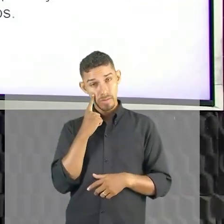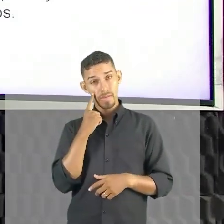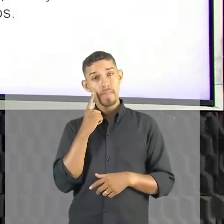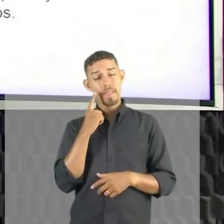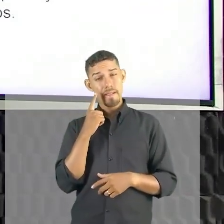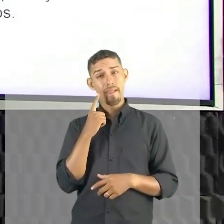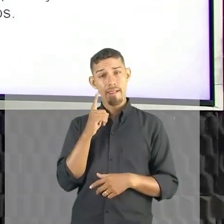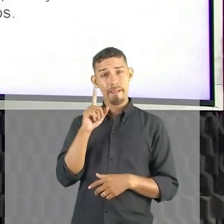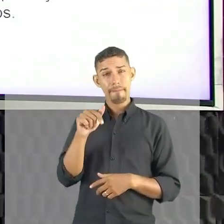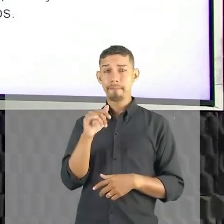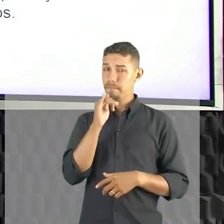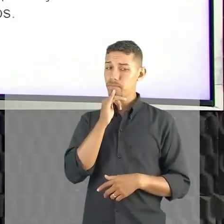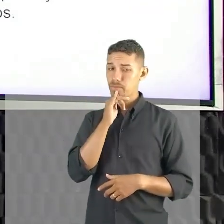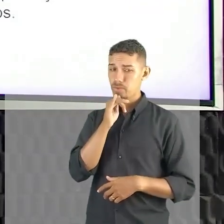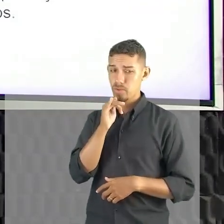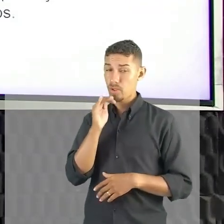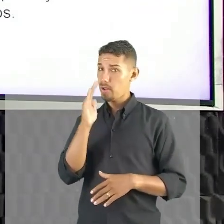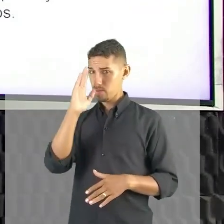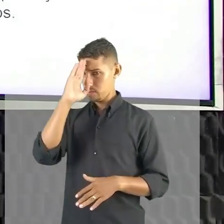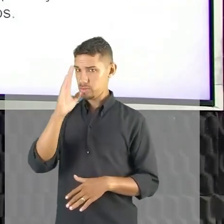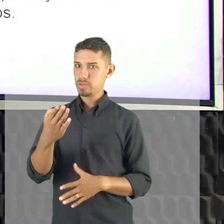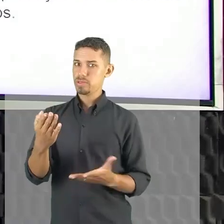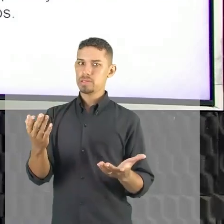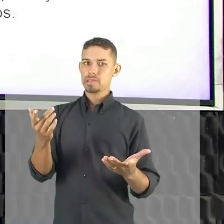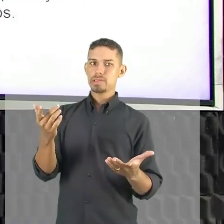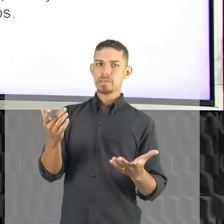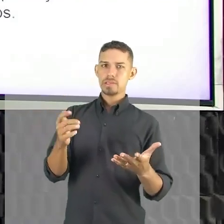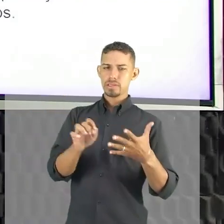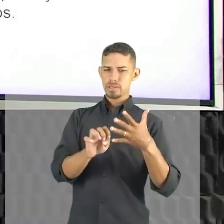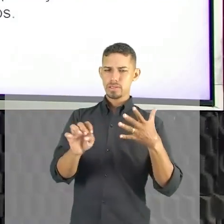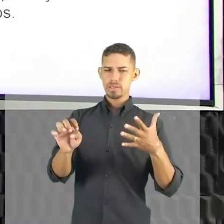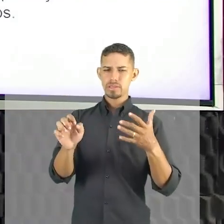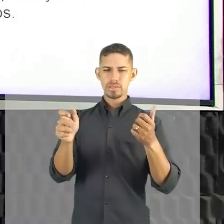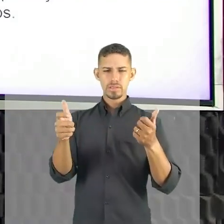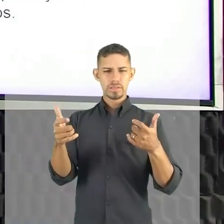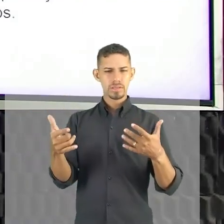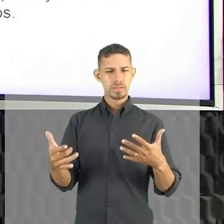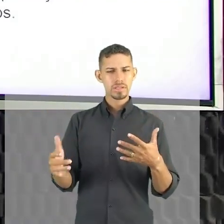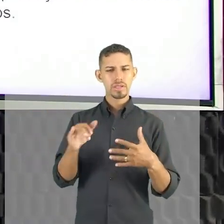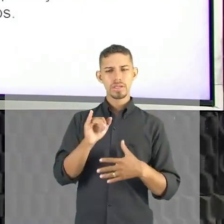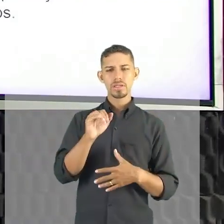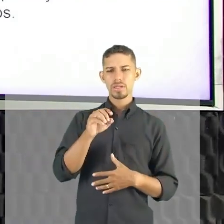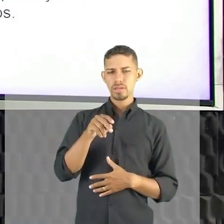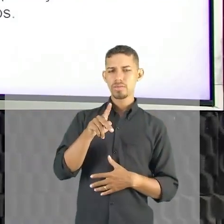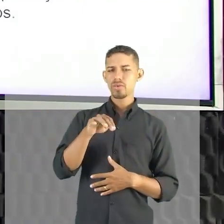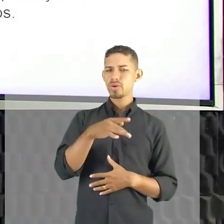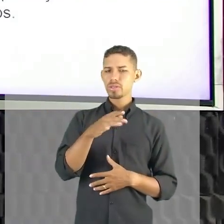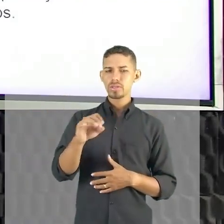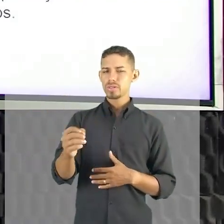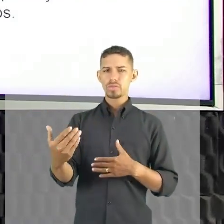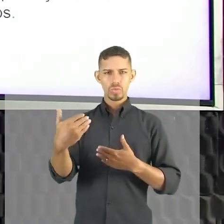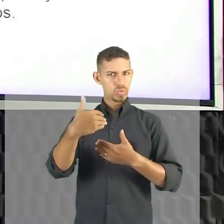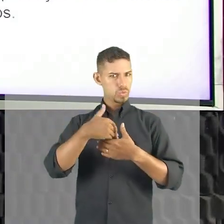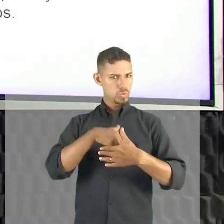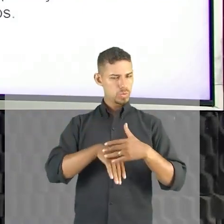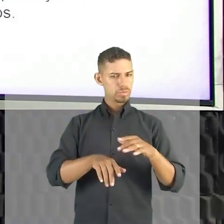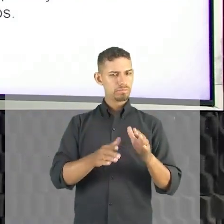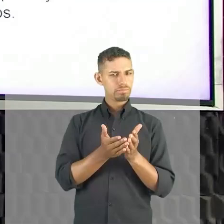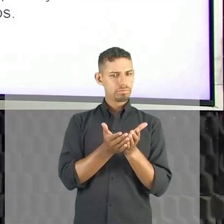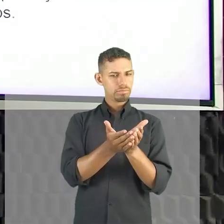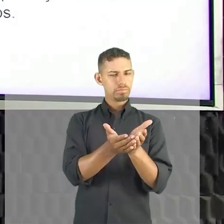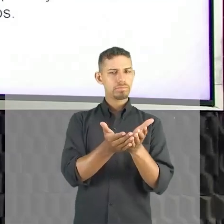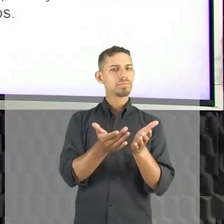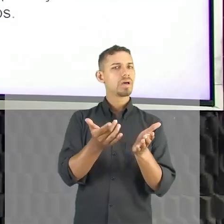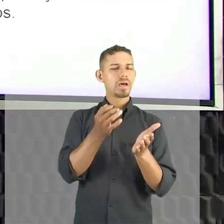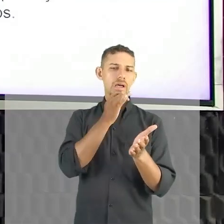é exatamente uma alternativa que vai logo nos encher os olhos, porque vai falar de substituição de importações e a introdução de uma cadeia complexa para a produção, né,